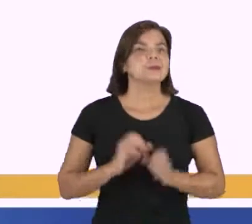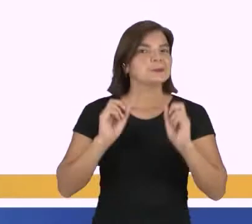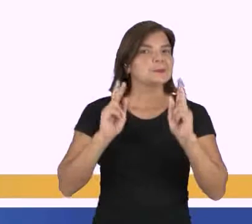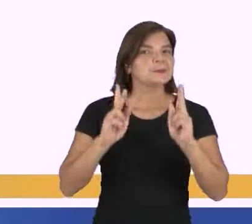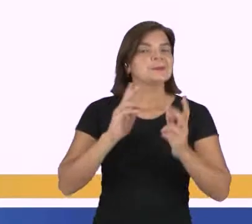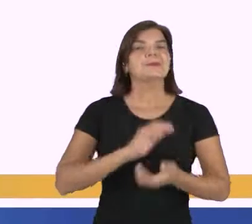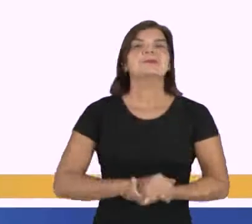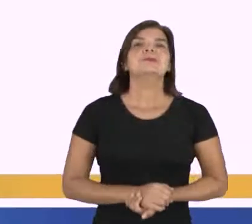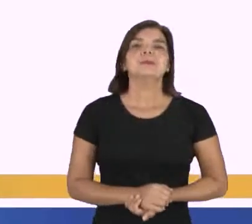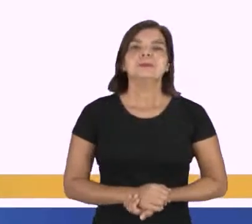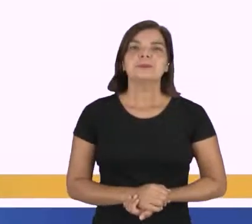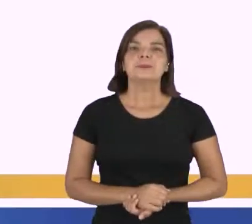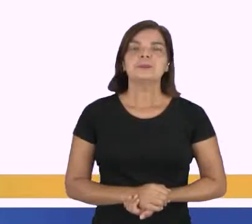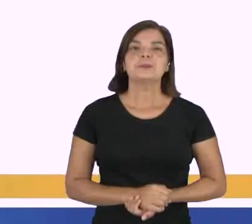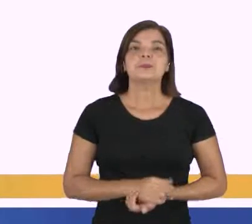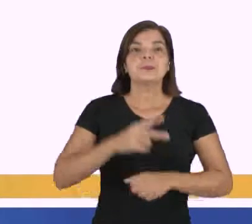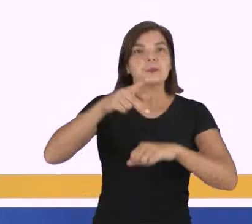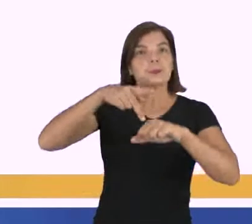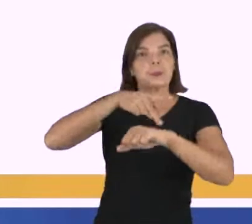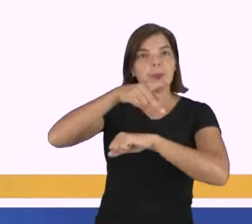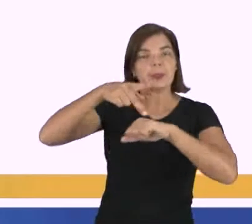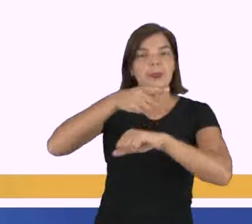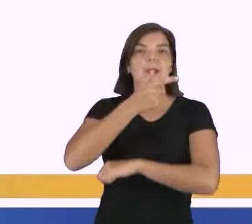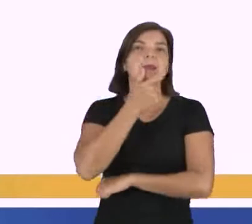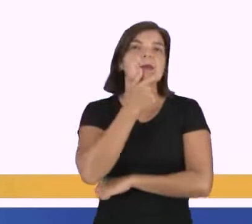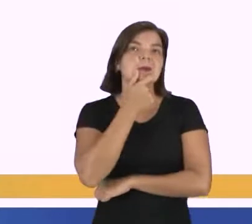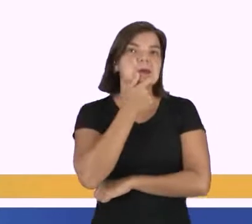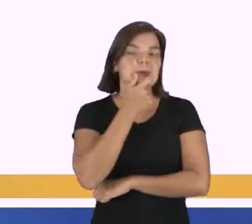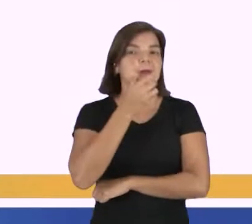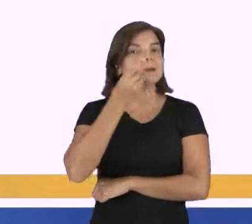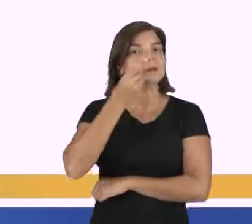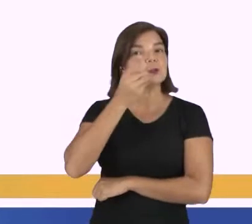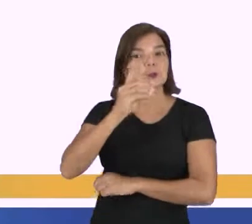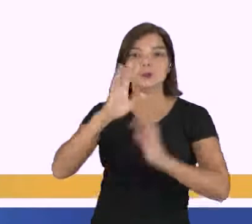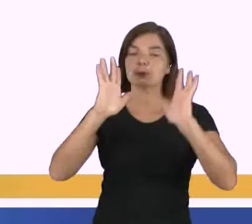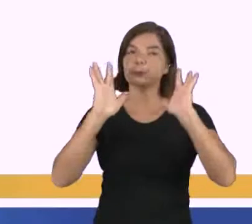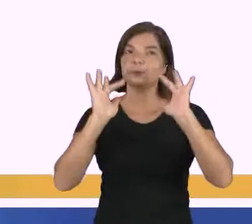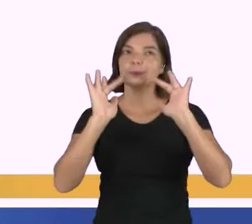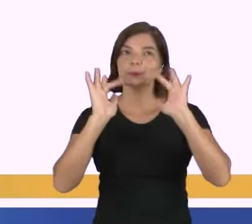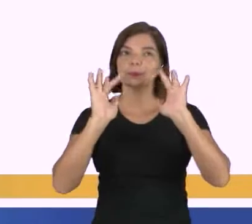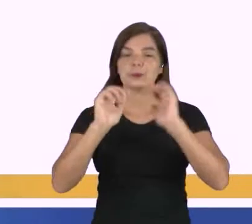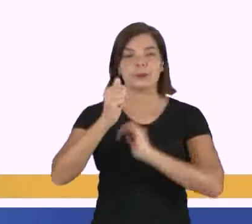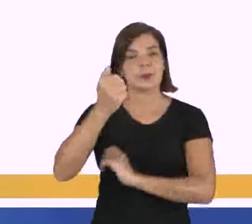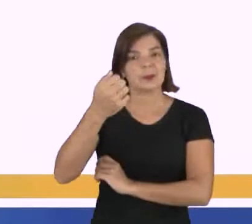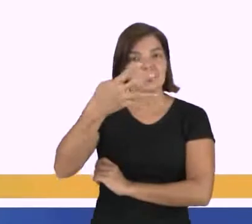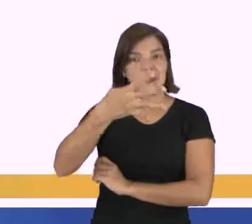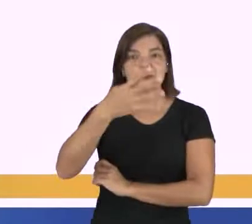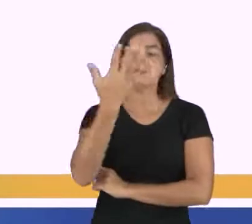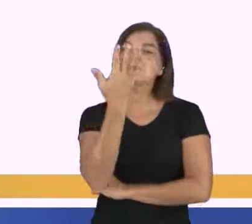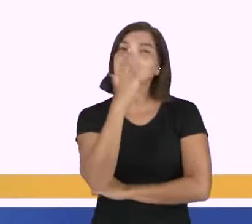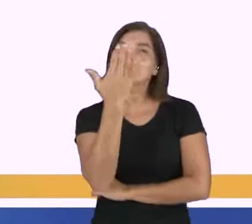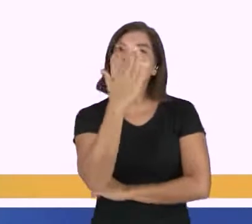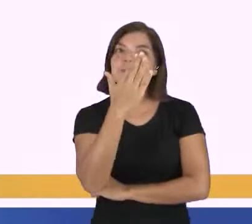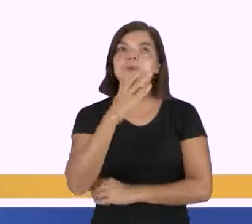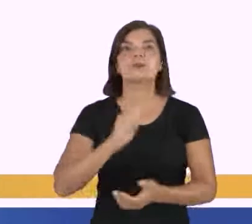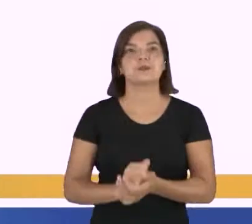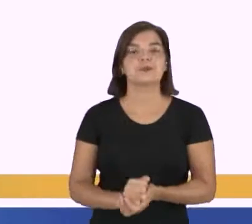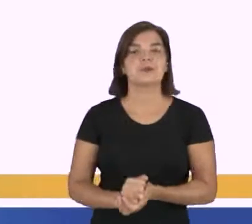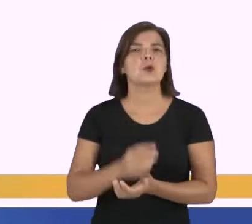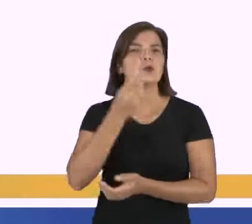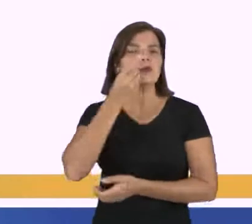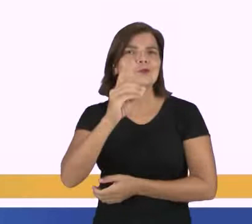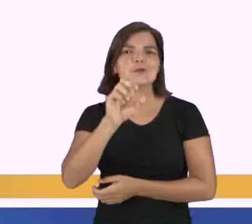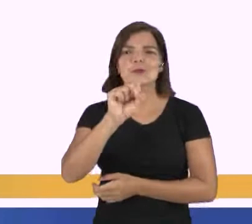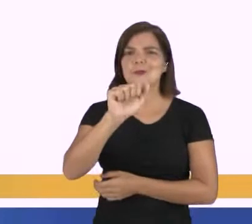ok? Nos países de língua inglesa, comemora-se o Dia dos Namorados em 14 de fevereiro, no dia de São